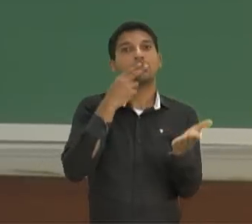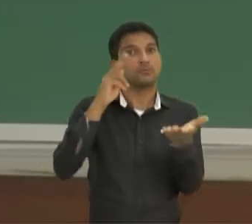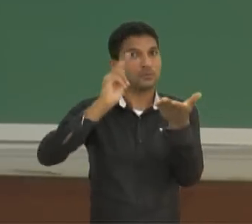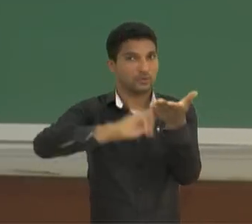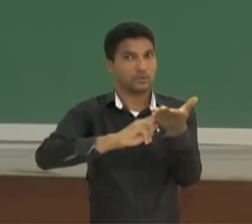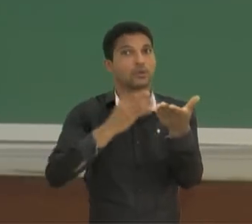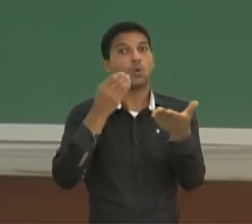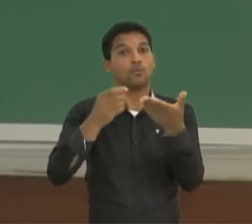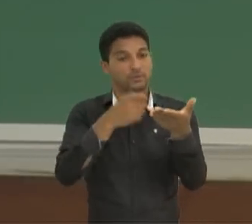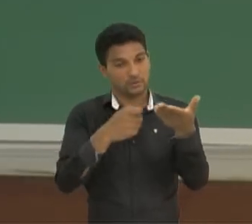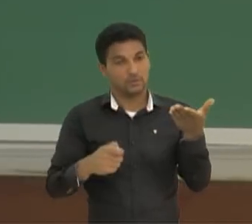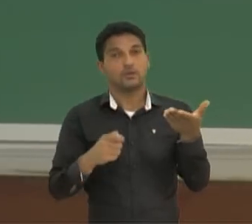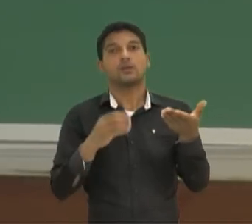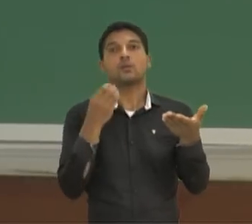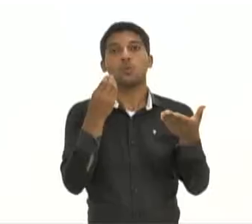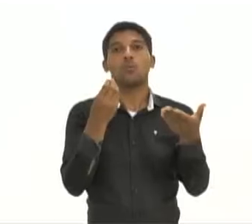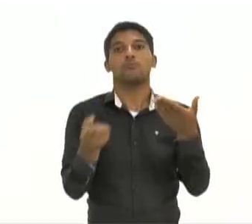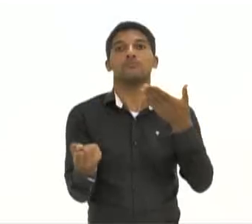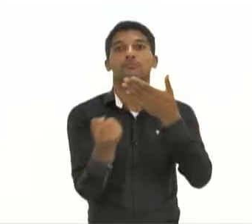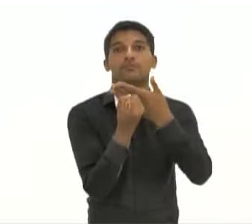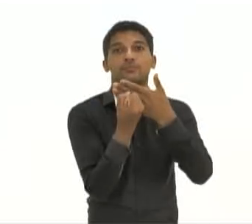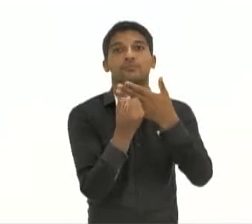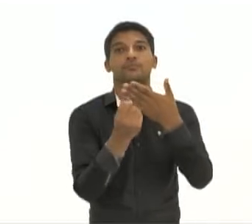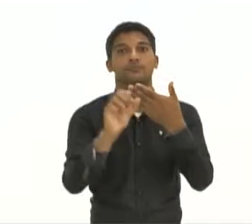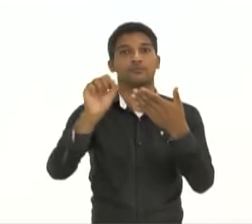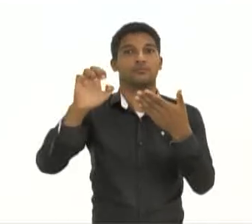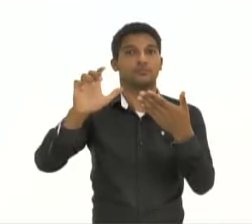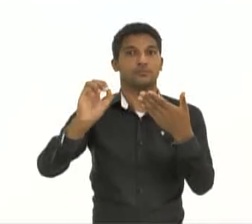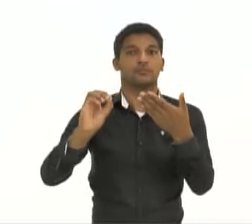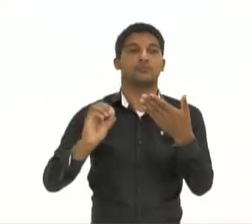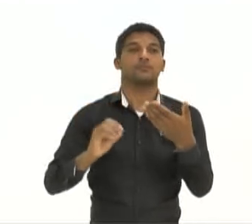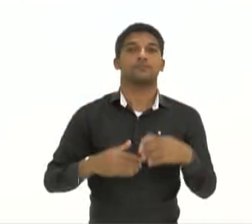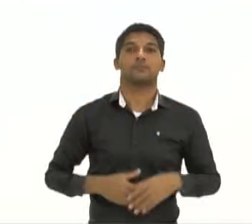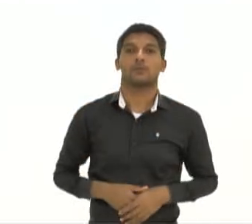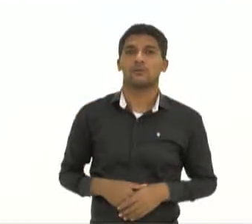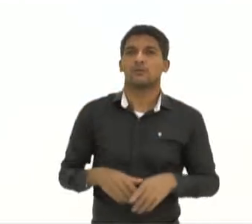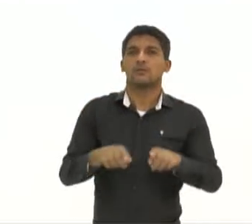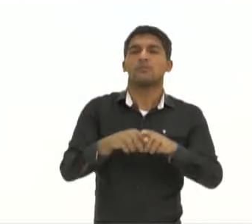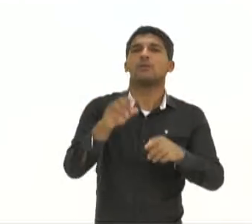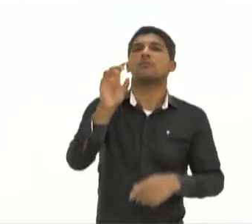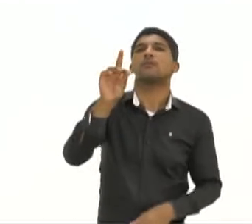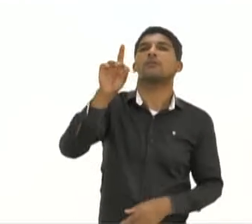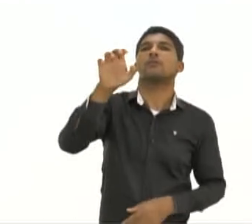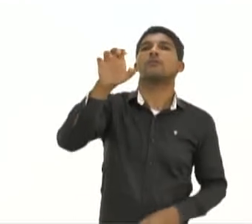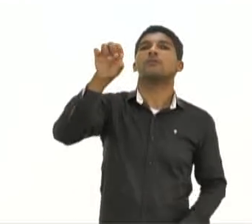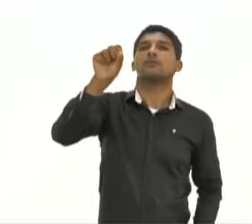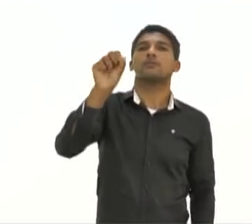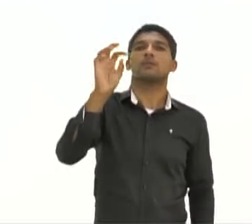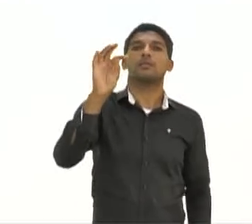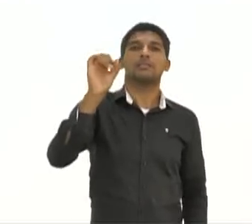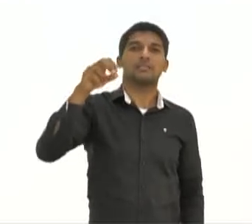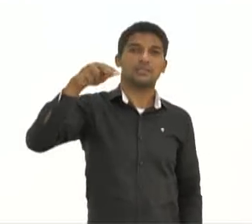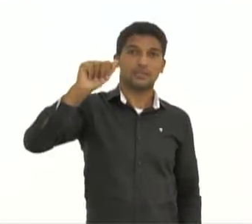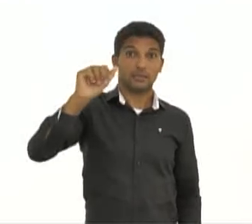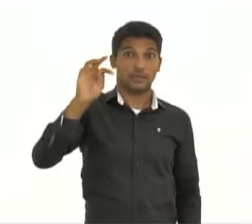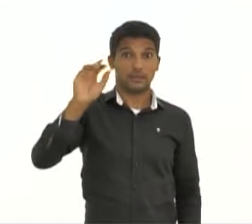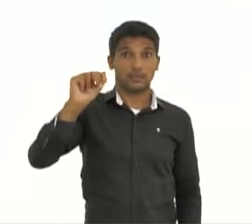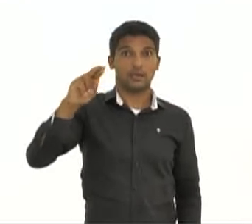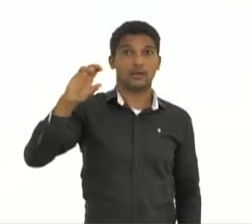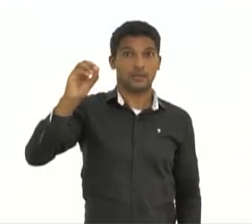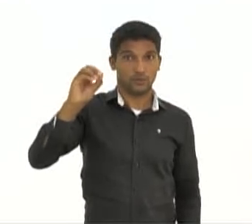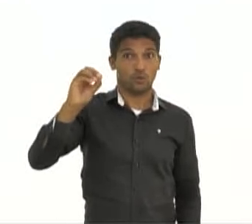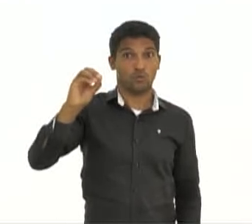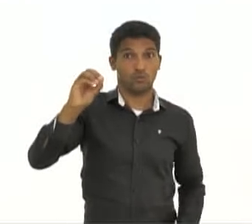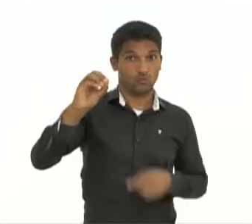adequada. A identificação do destinatário, pessoal. Olha lá, o nome completo, empresa, endereço, né? Então,